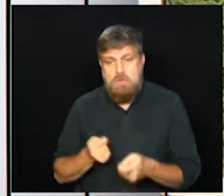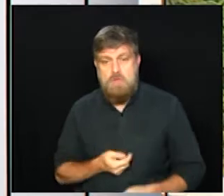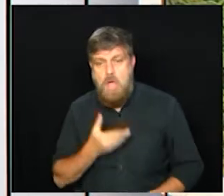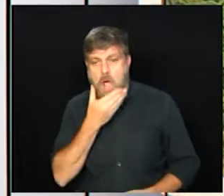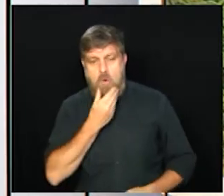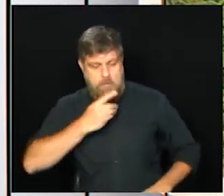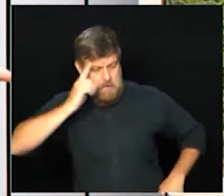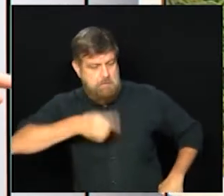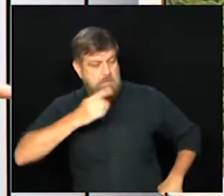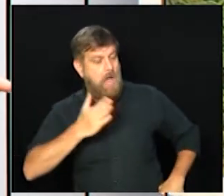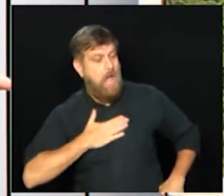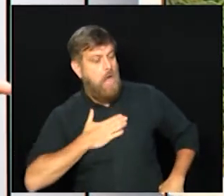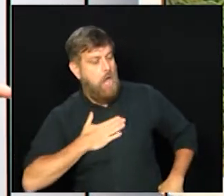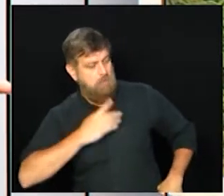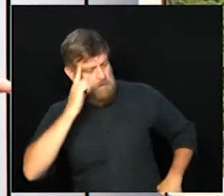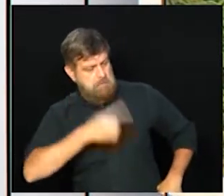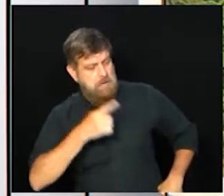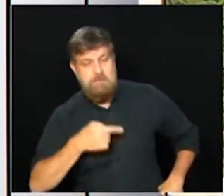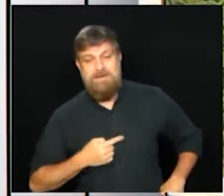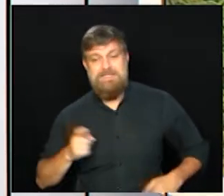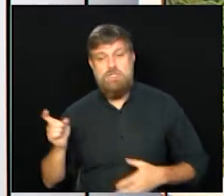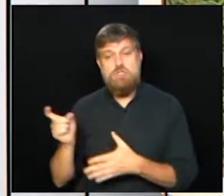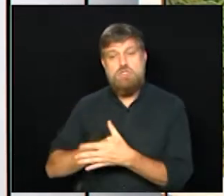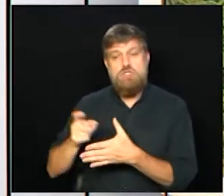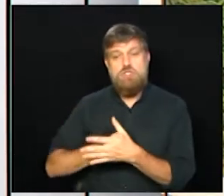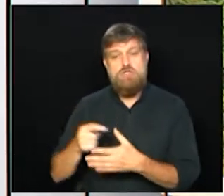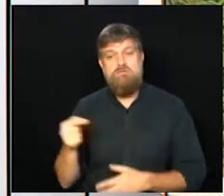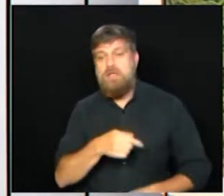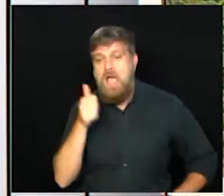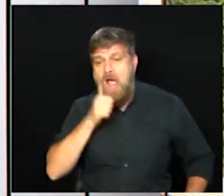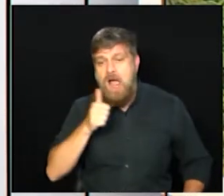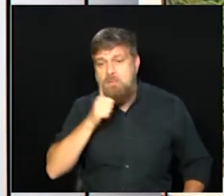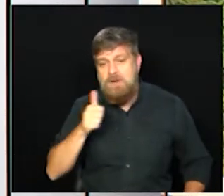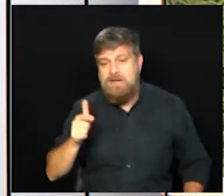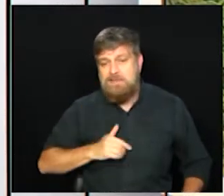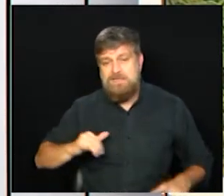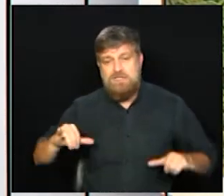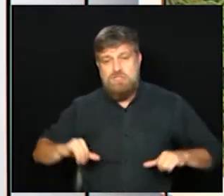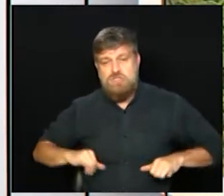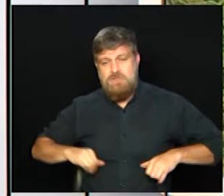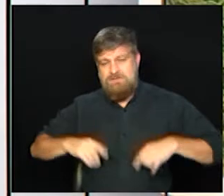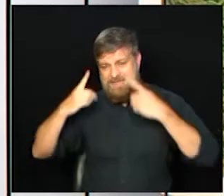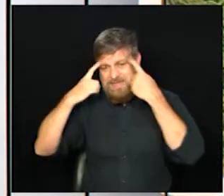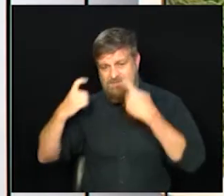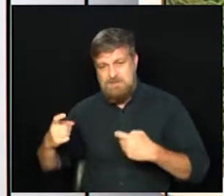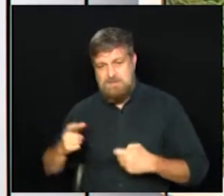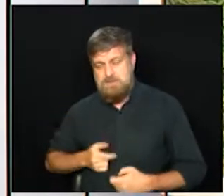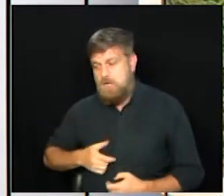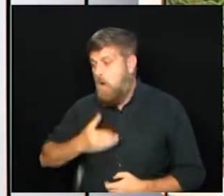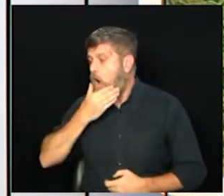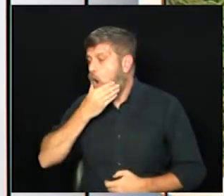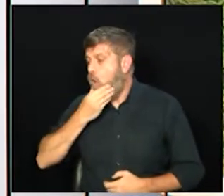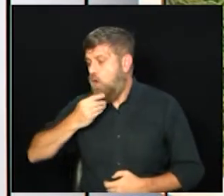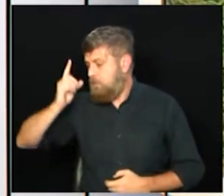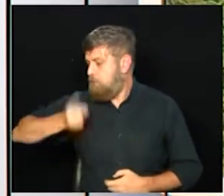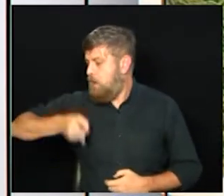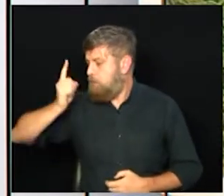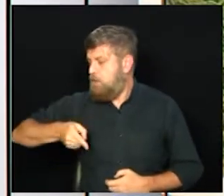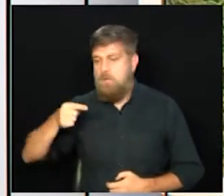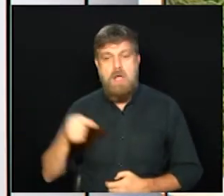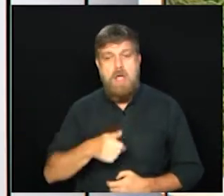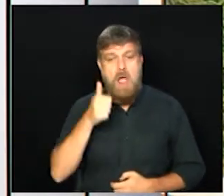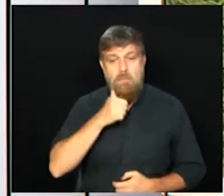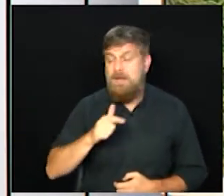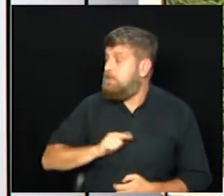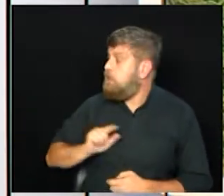É muito comum fazer dívida no nome dela, ela está endividada, ela está sofrendo violência, os bens são do marido. O que essa mulher tem? Ela